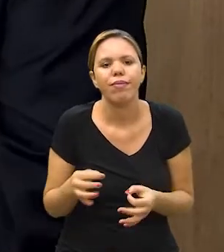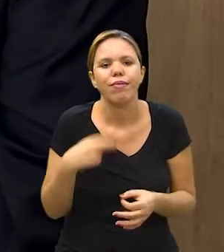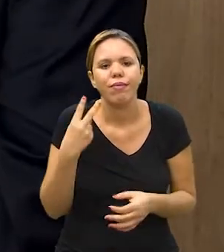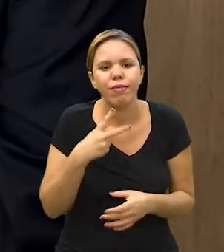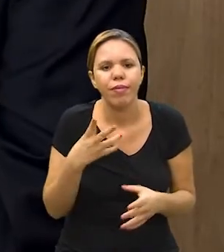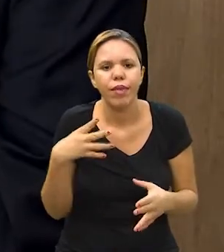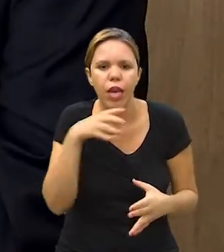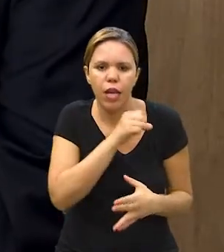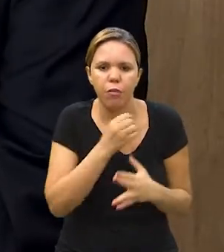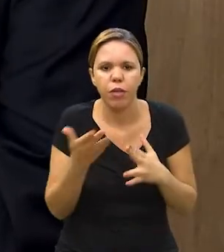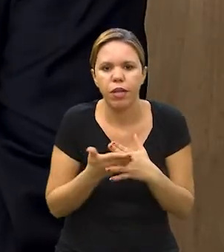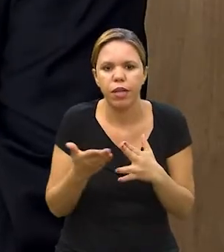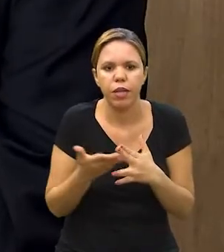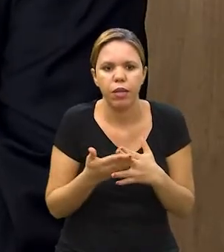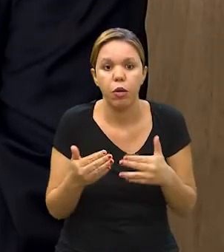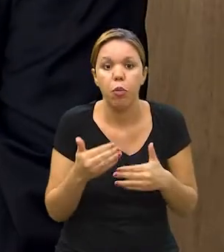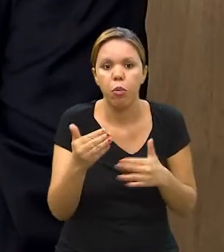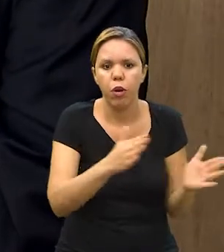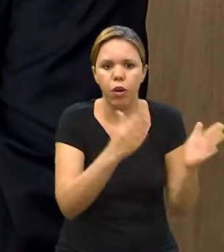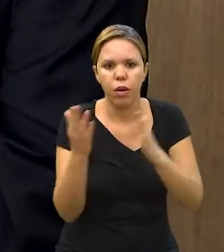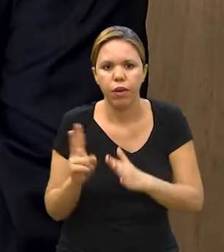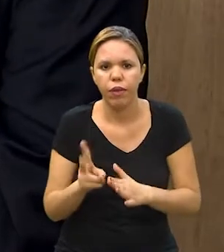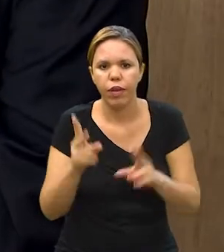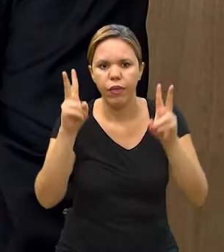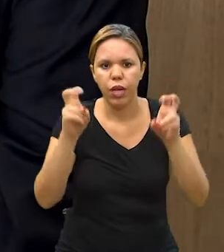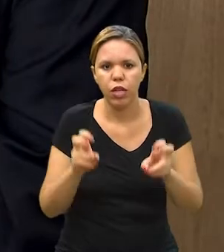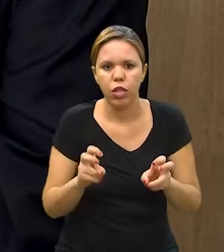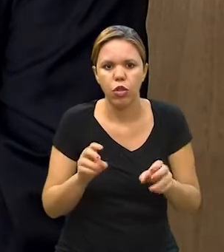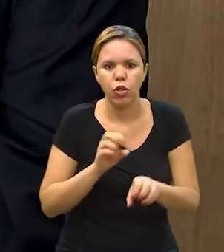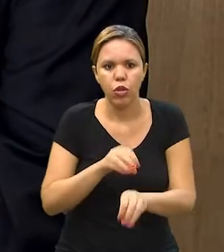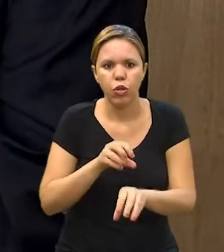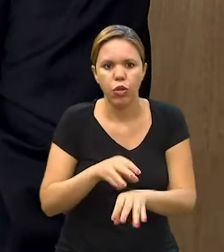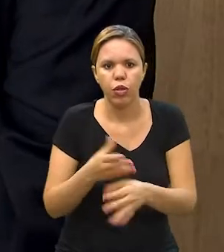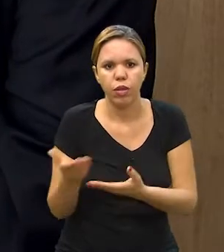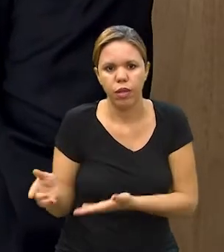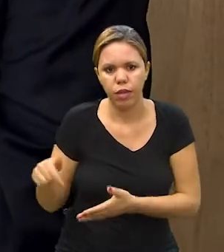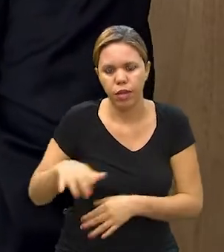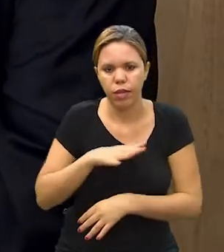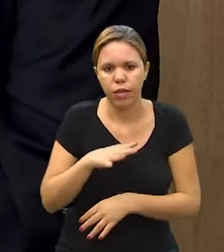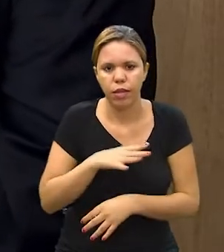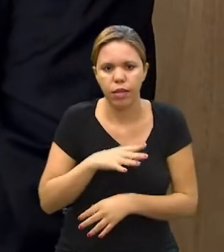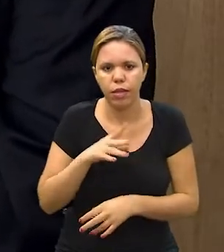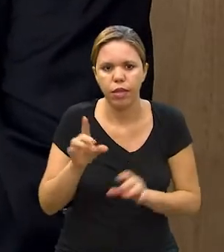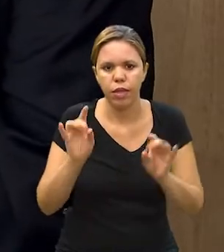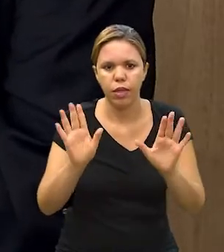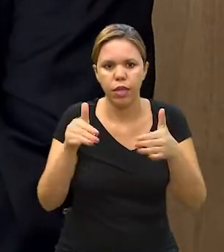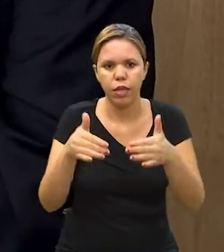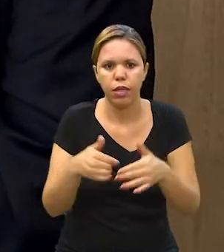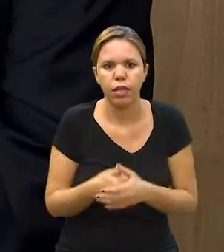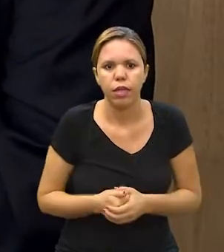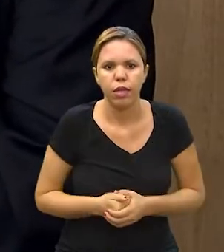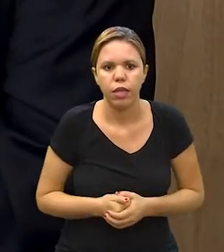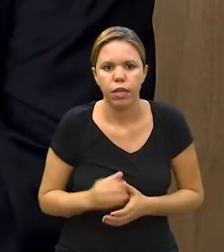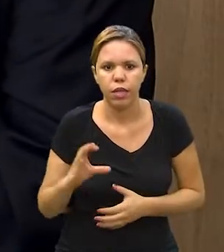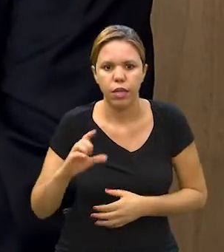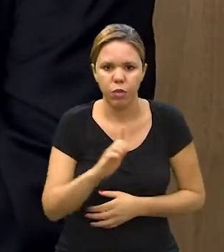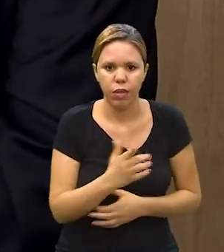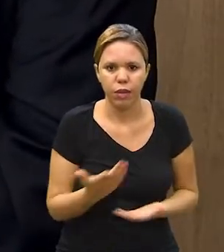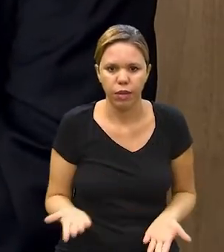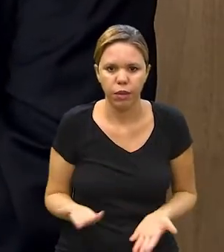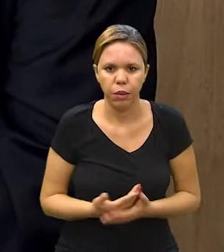fazer um pequeno intervalo. No próximo bloco a gente vai falar um pouco sobre a educação aqui na cidade, especialmente no distrito do Campo